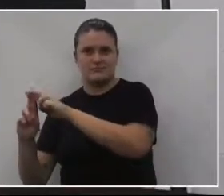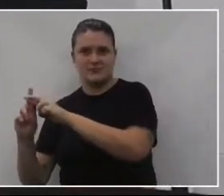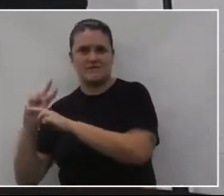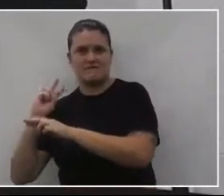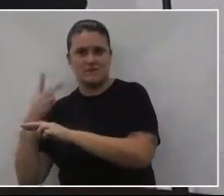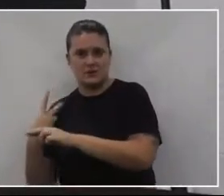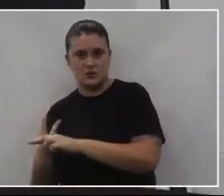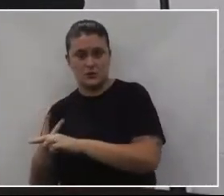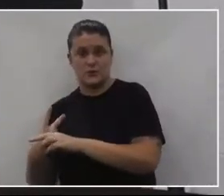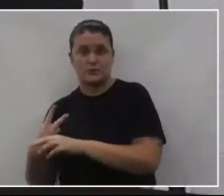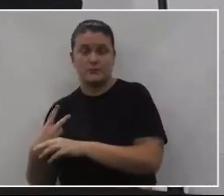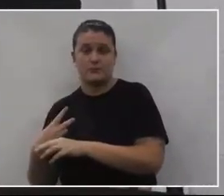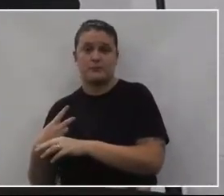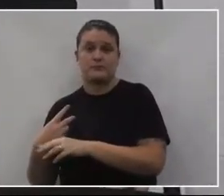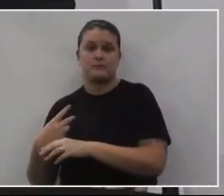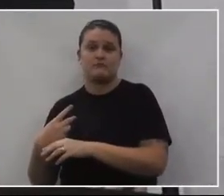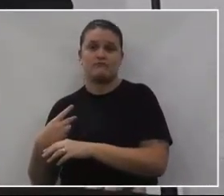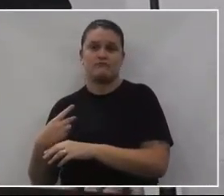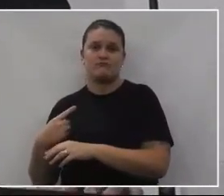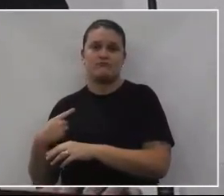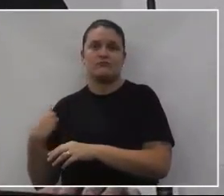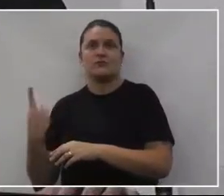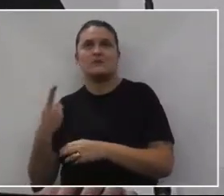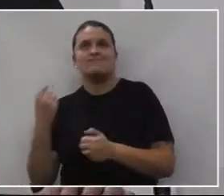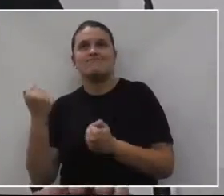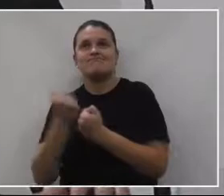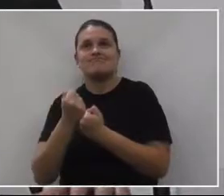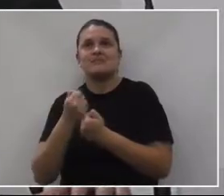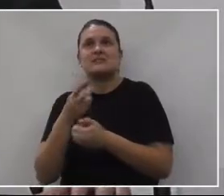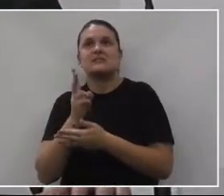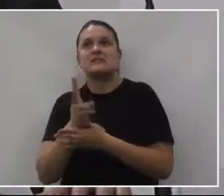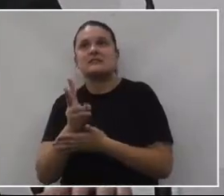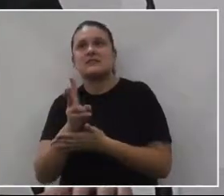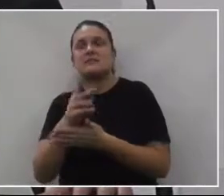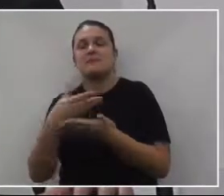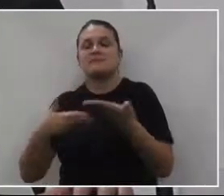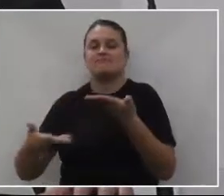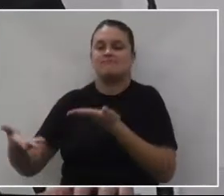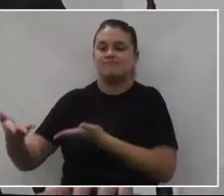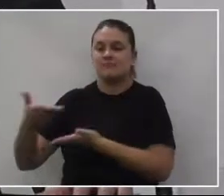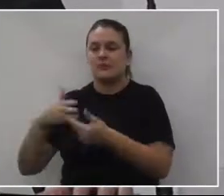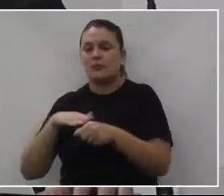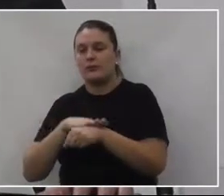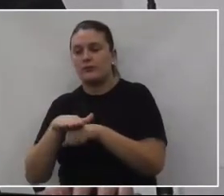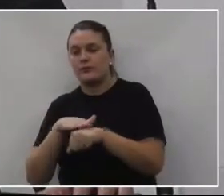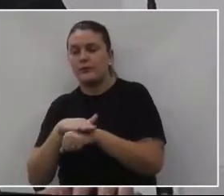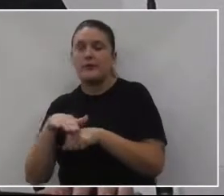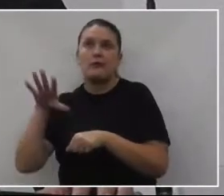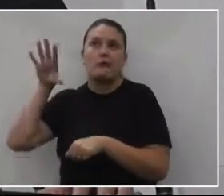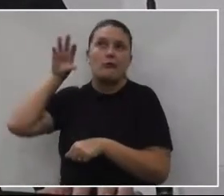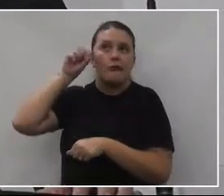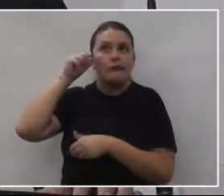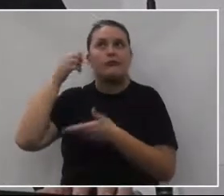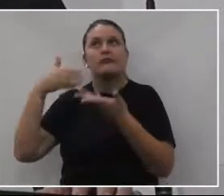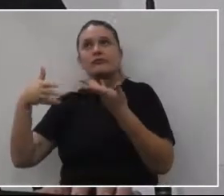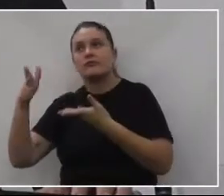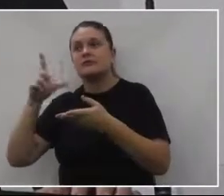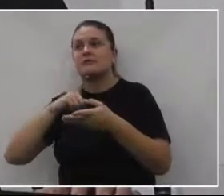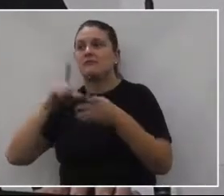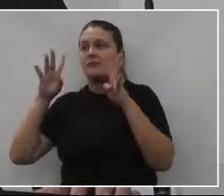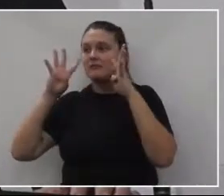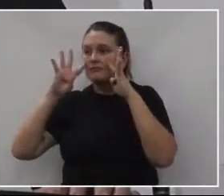Leis, nas parcerias, nós sempre buscamos o diálogo, a conversa, ouvimos os parceiros com muita